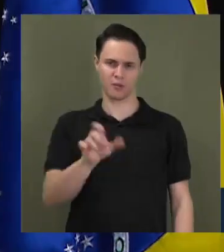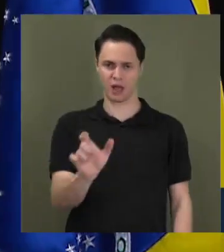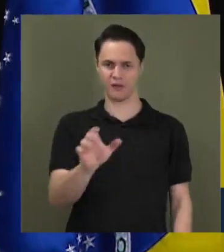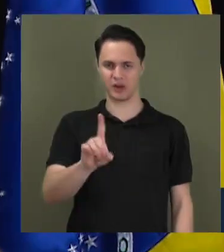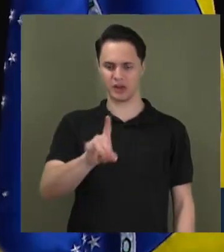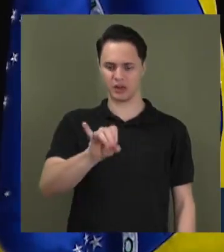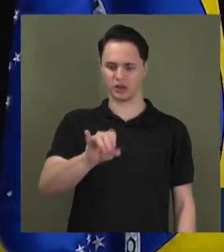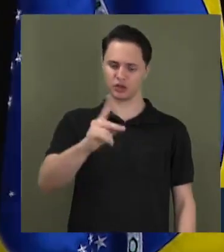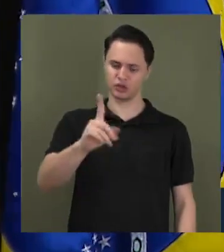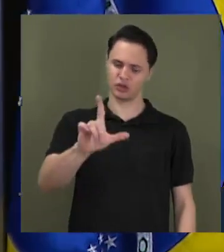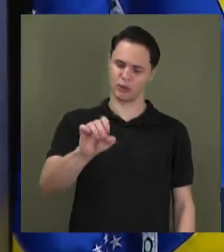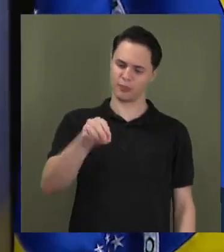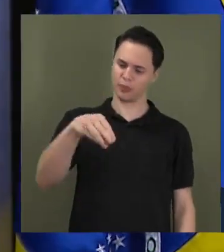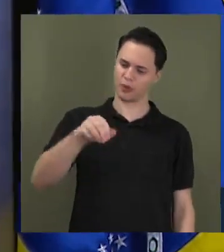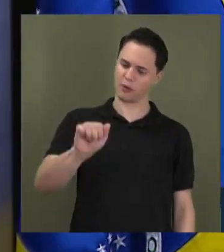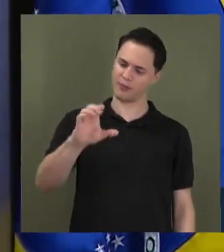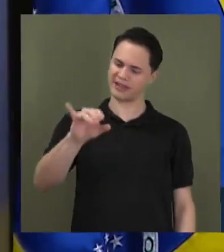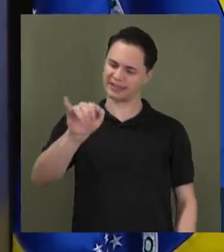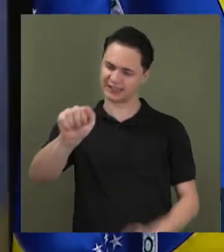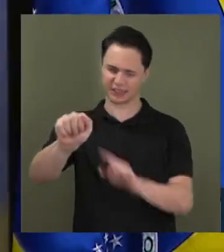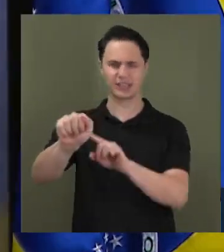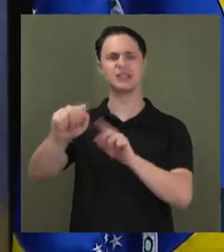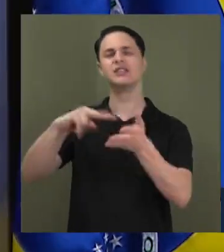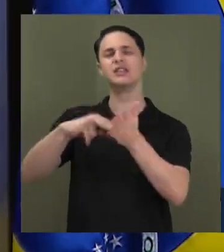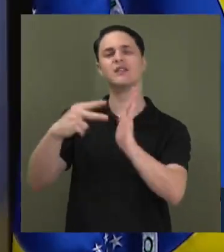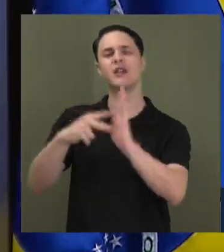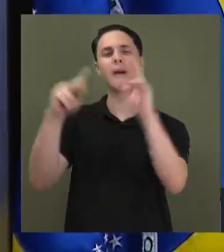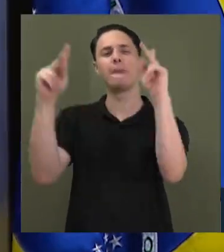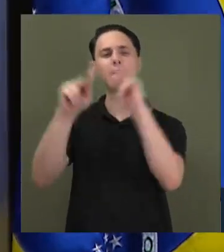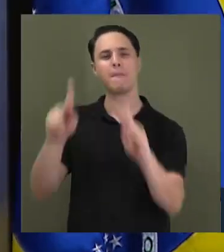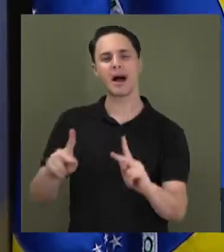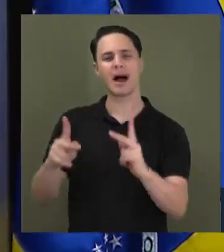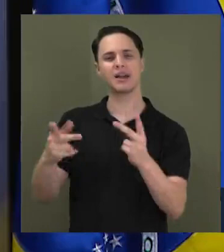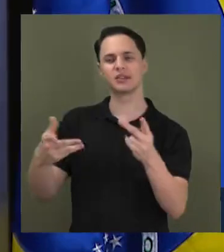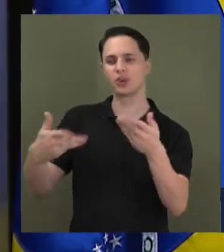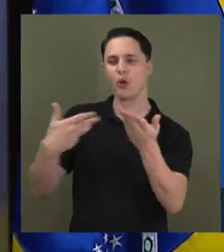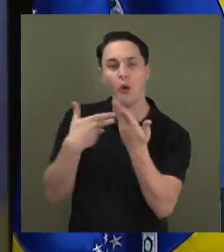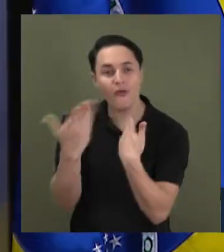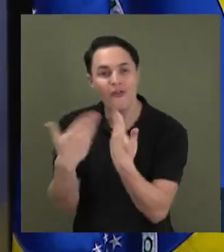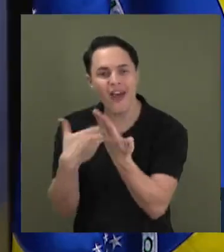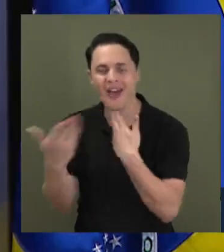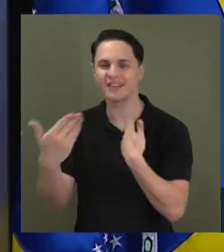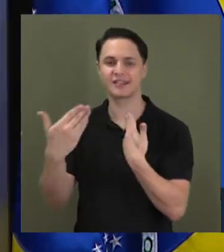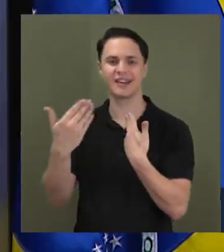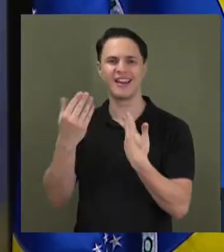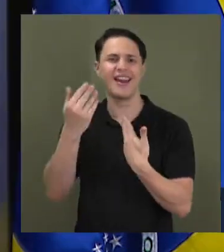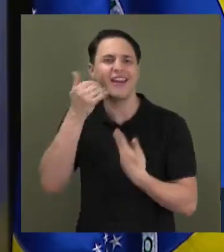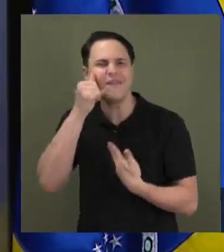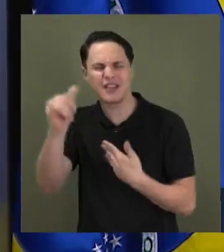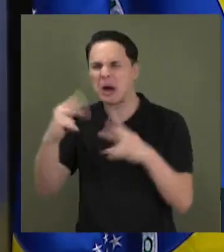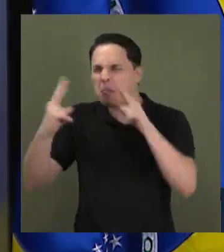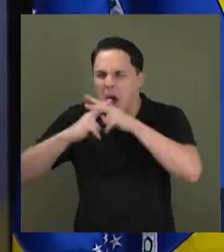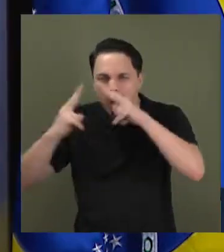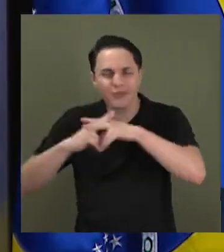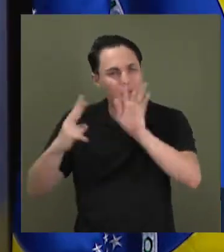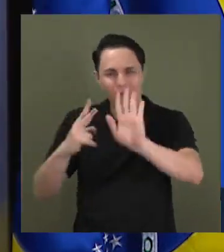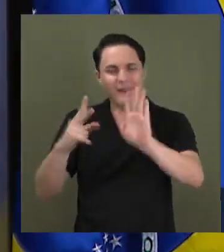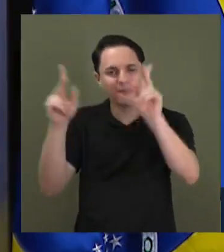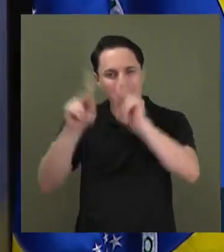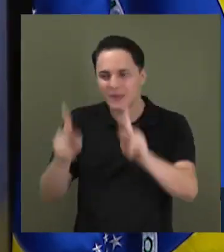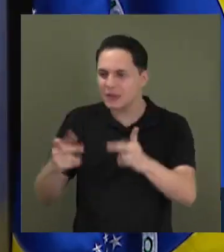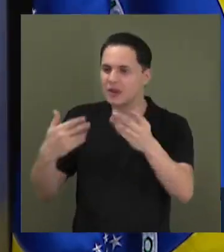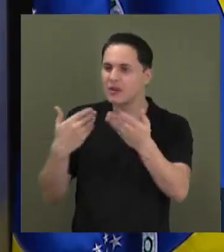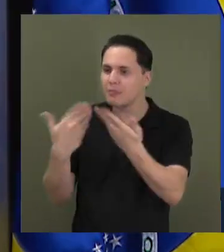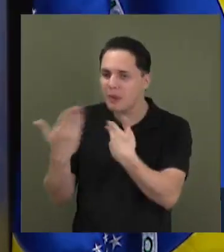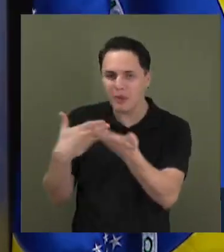país é um país da cultura da paz, que esse país é um país de neutralidade, no